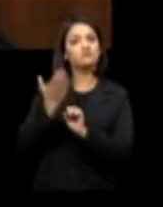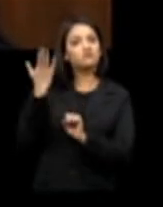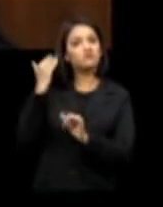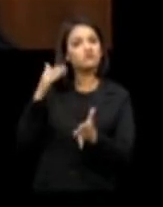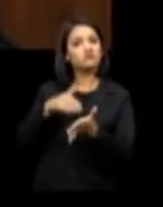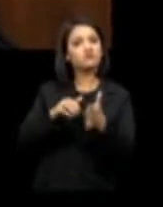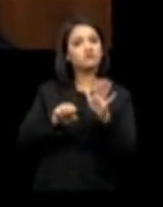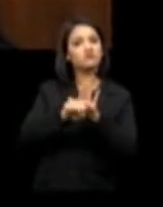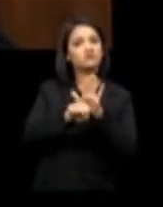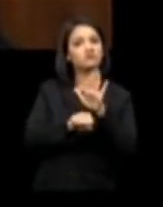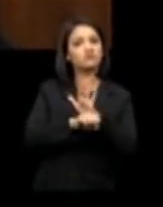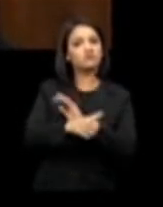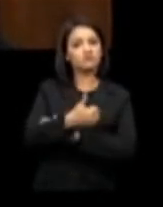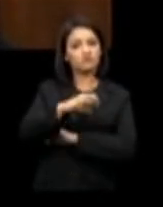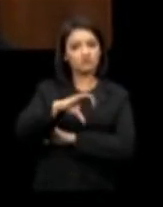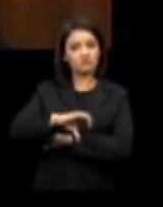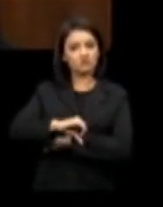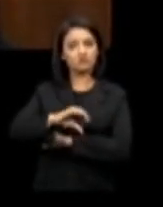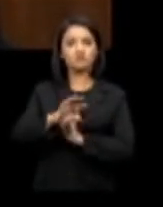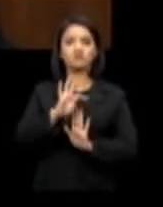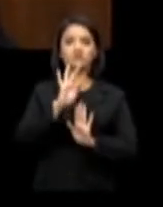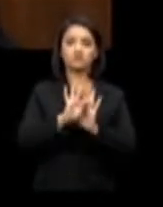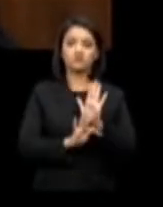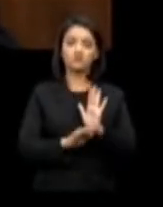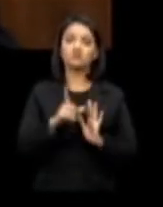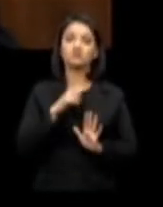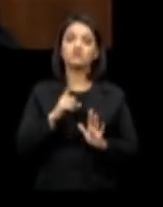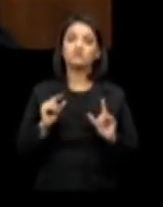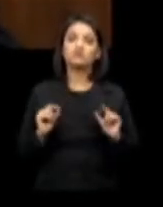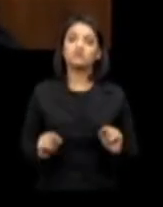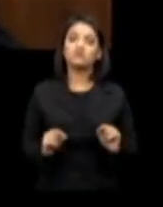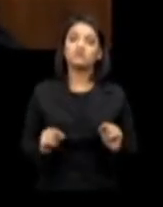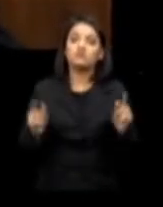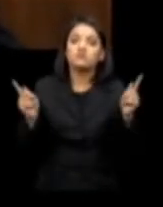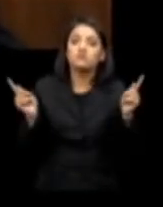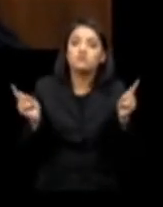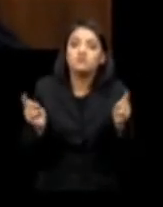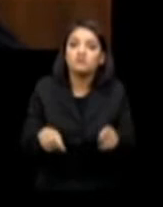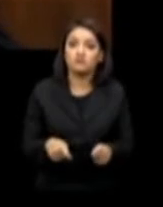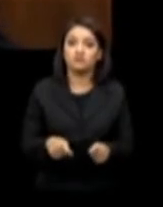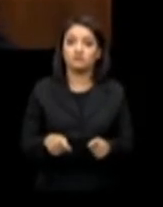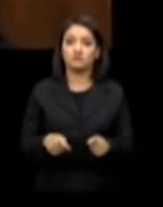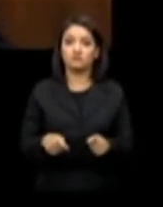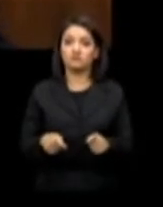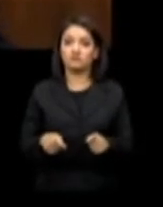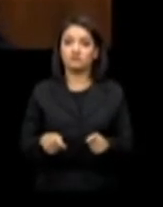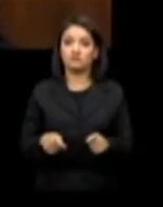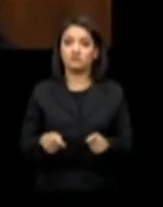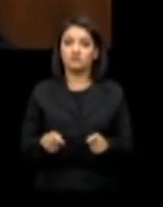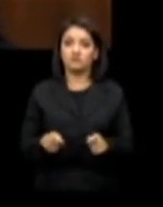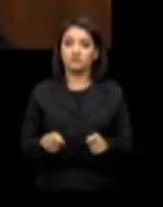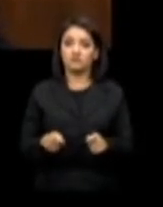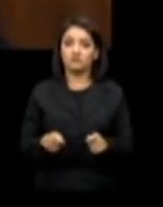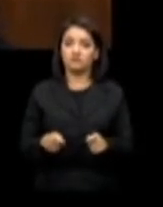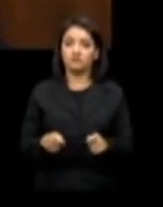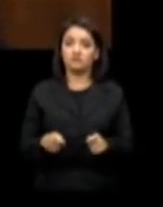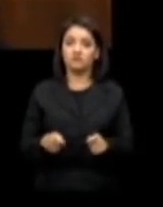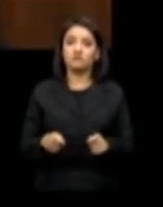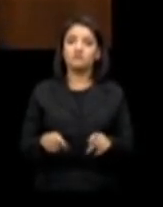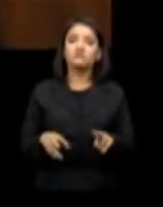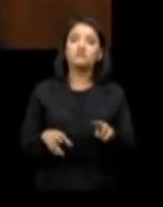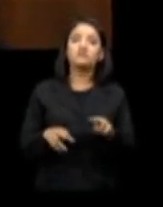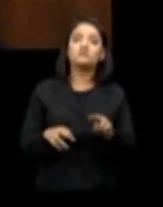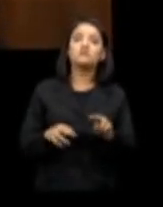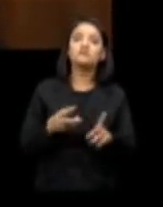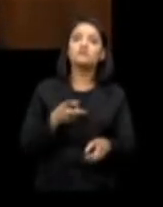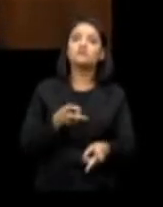XIX. Esse texto revelou-se paradigmático por ter possibilitado, a partir de precedentes da tradição do common law,